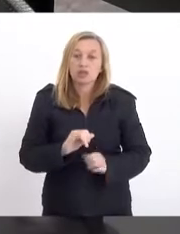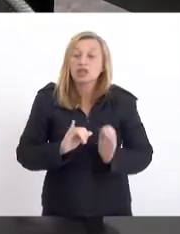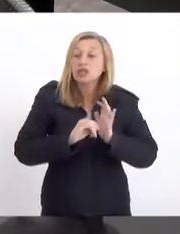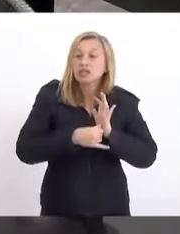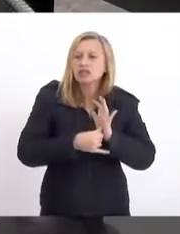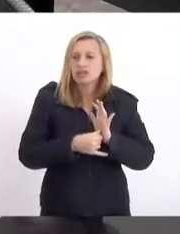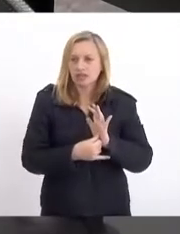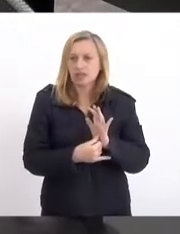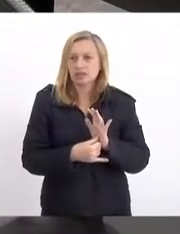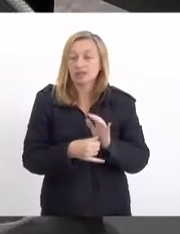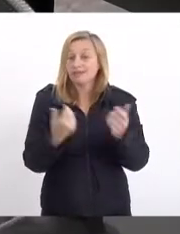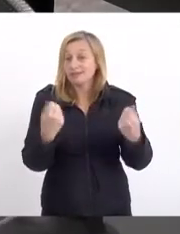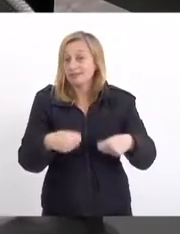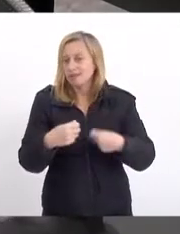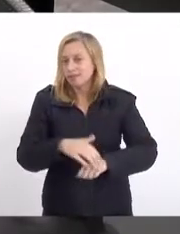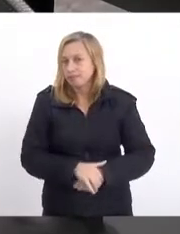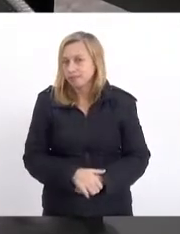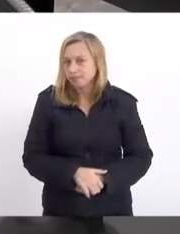identificação das necessidades.